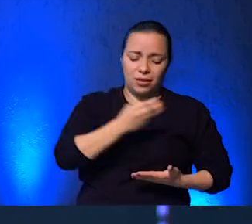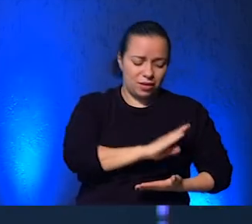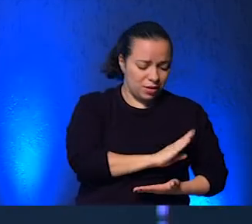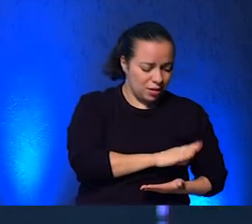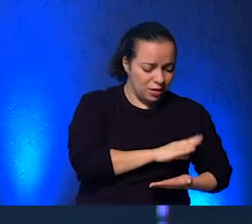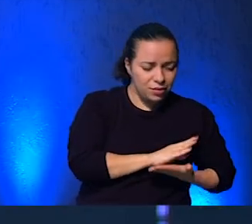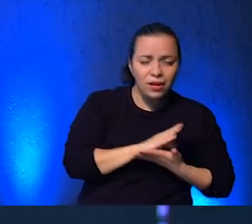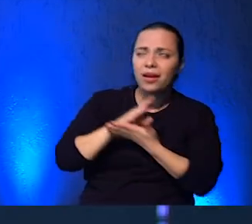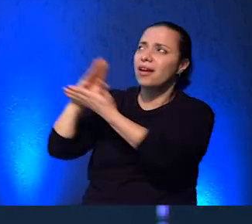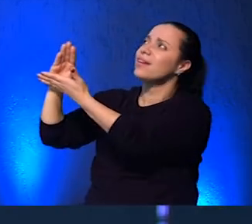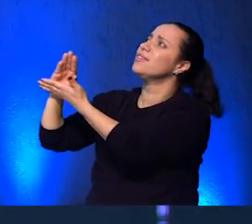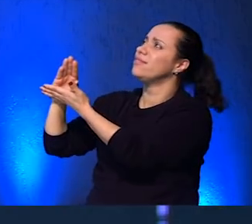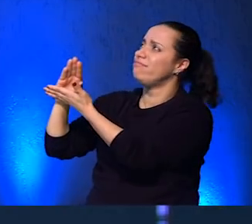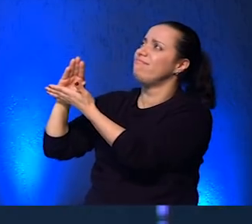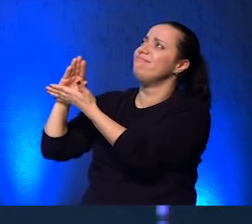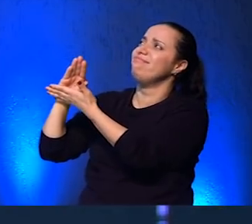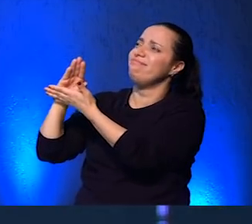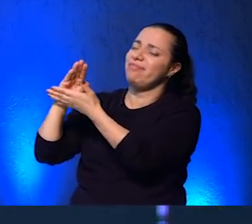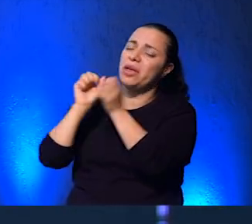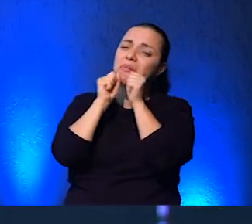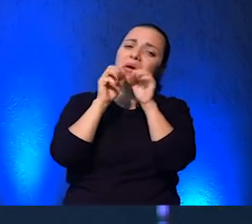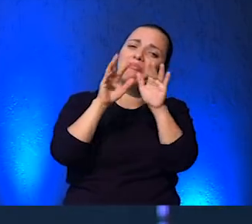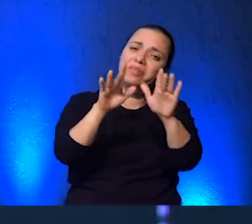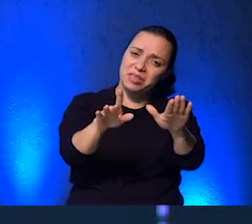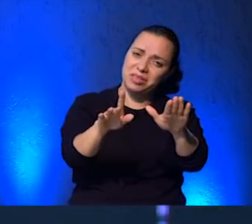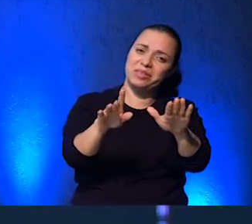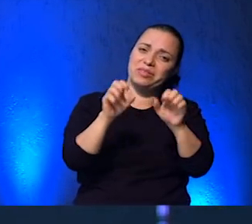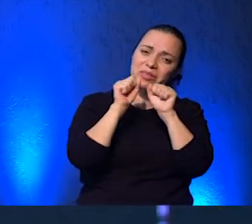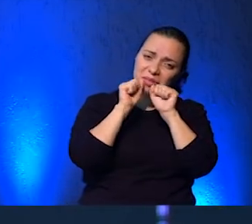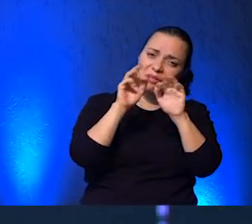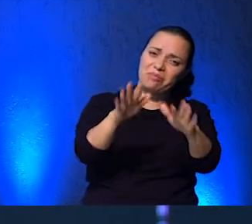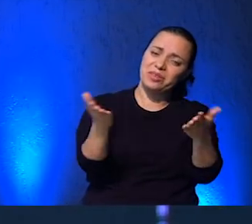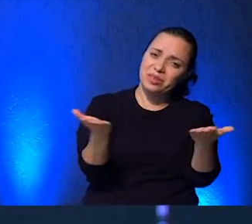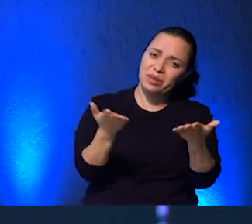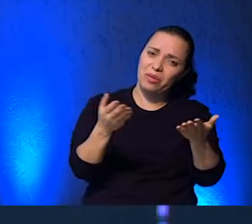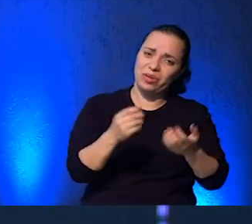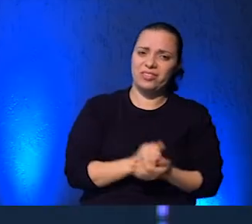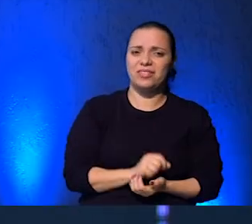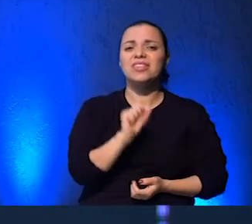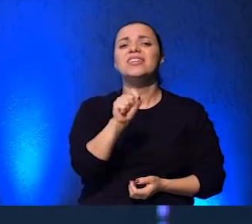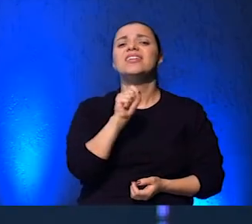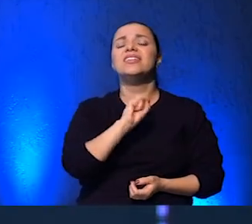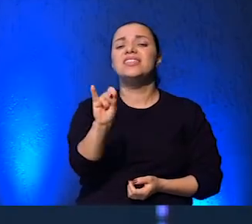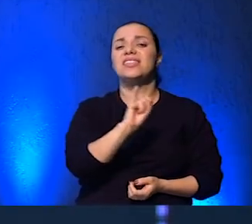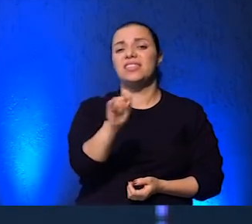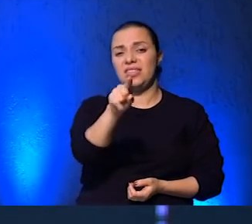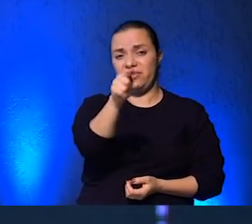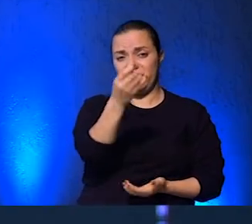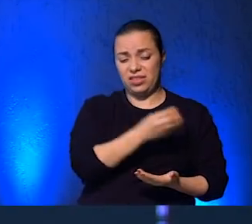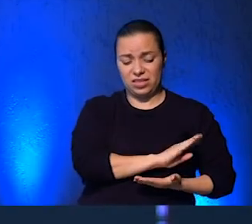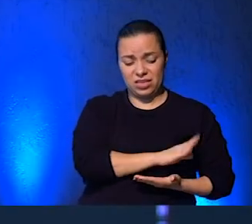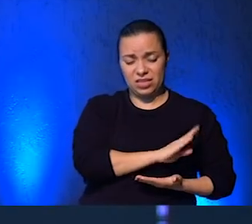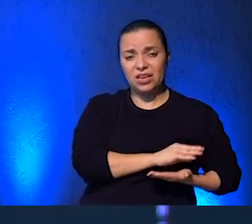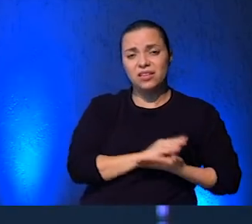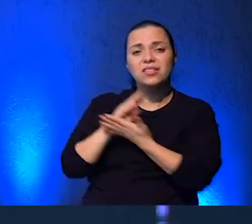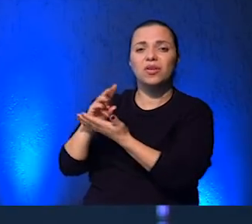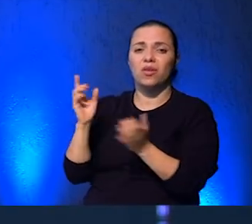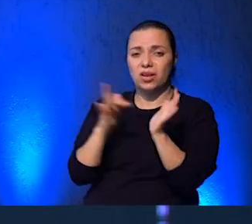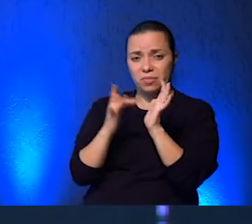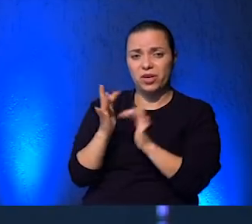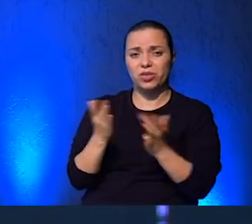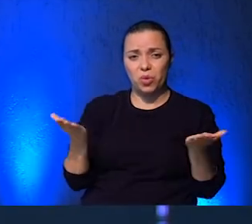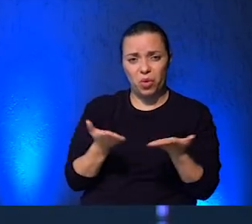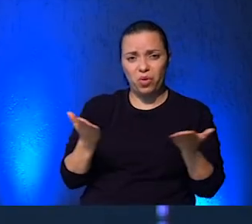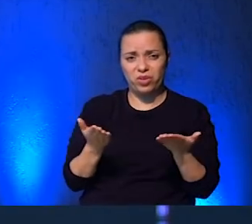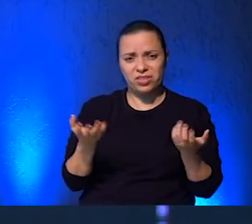seu coração para jesus ou se você se você tá entregando seu coração para jesus hoje eu quero